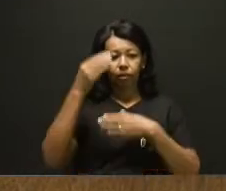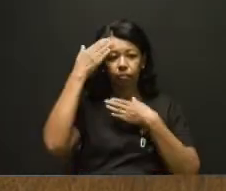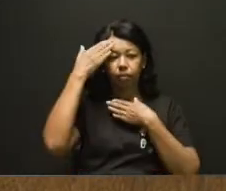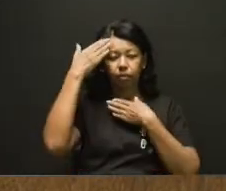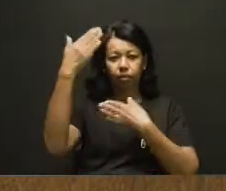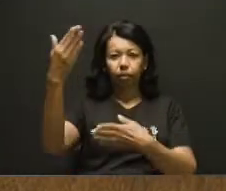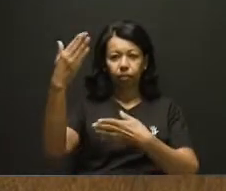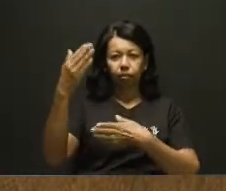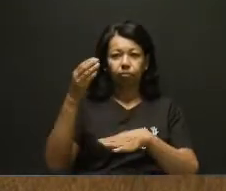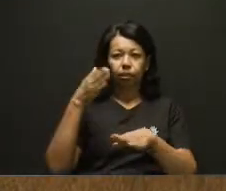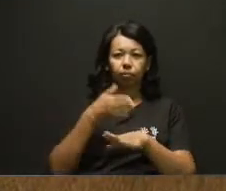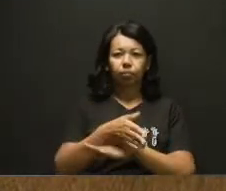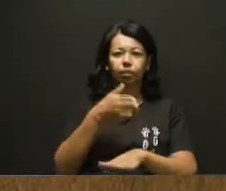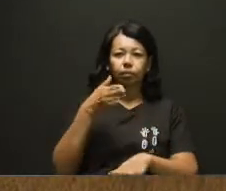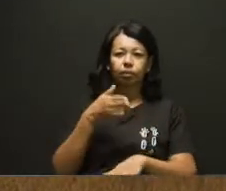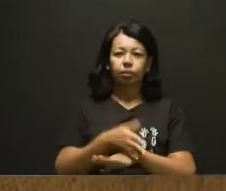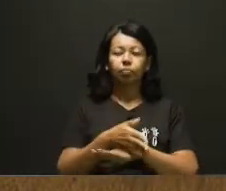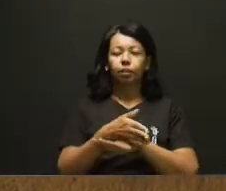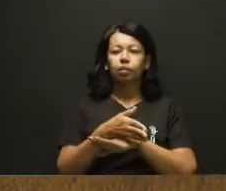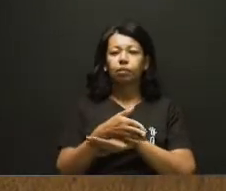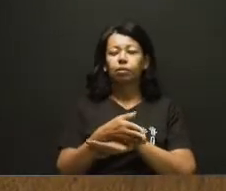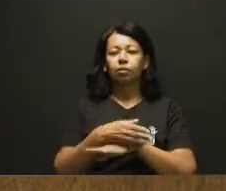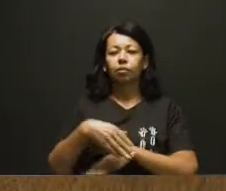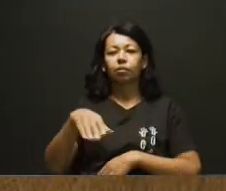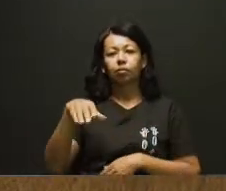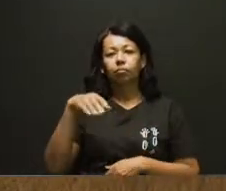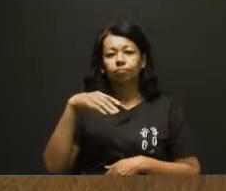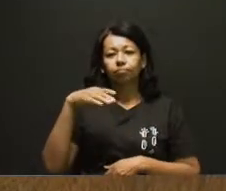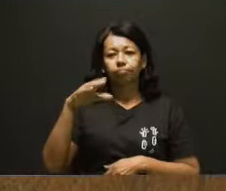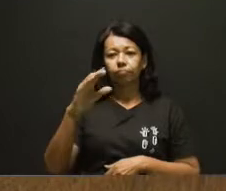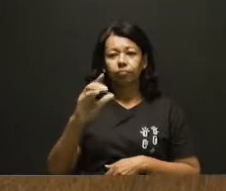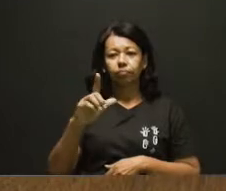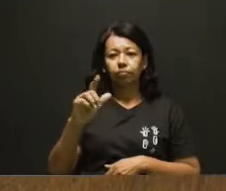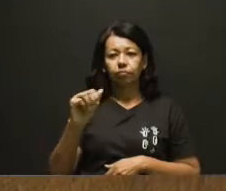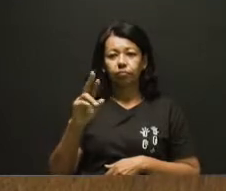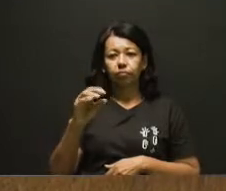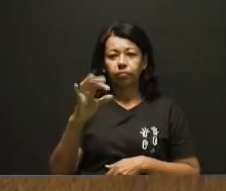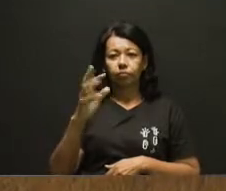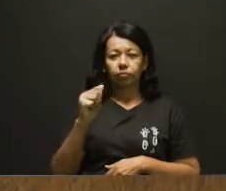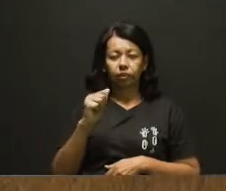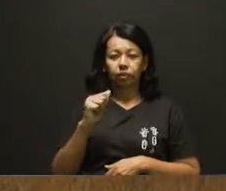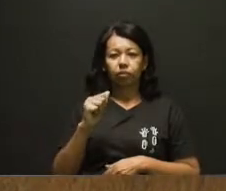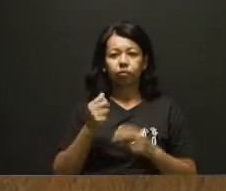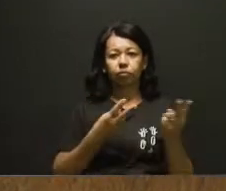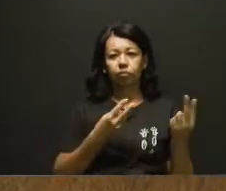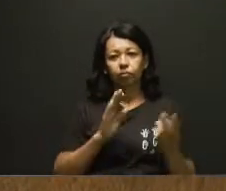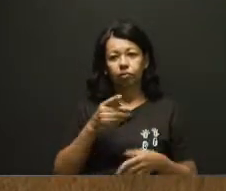pela participação hora cláudia maria uma que já foi falado